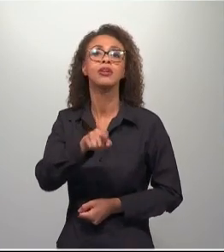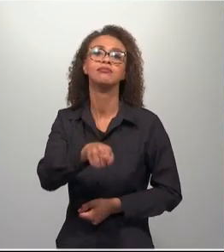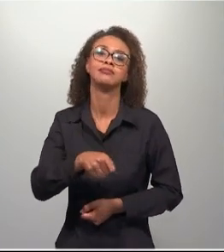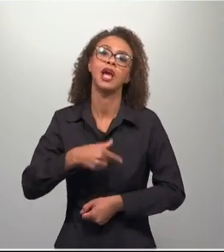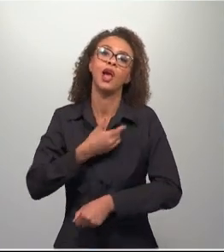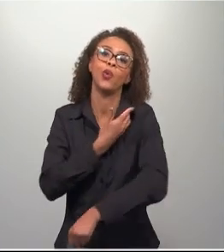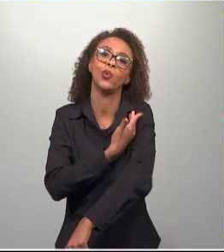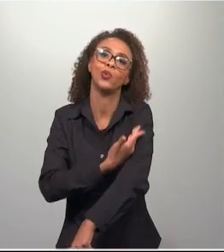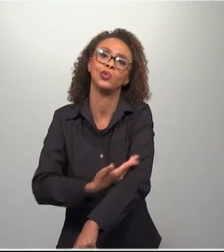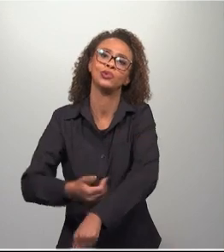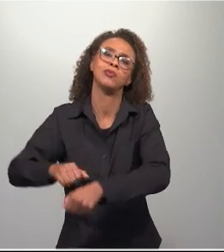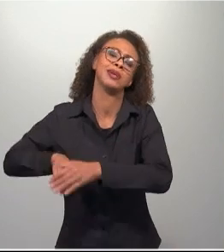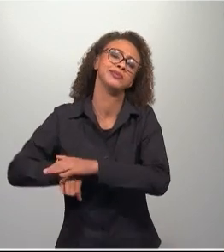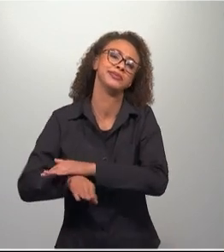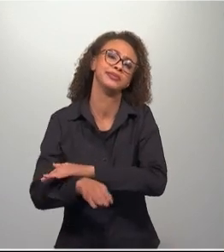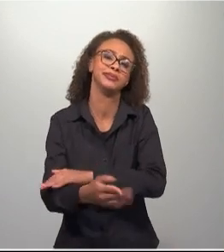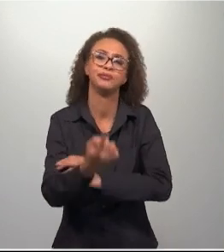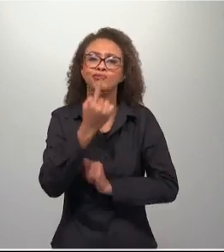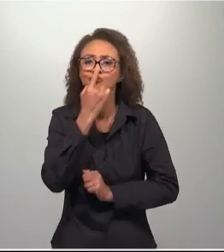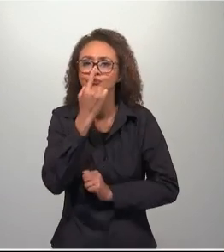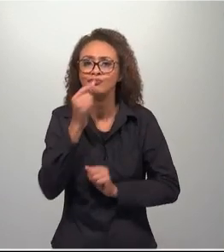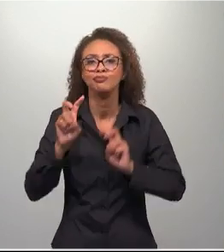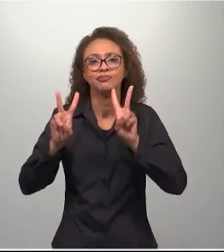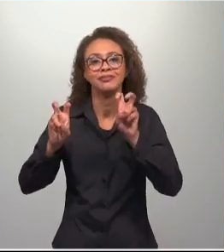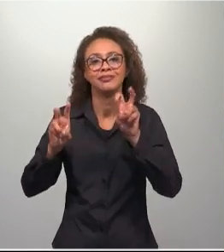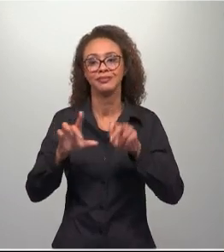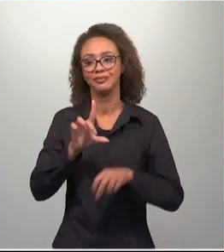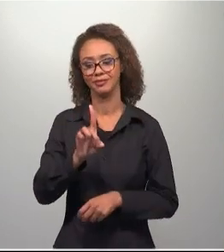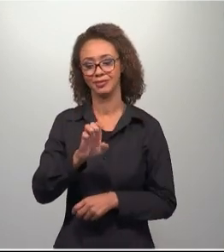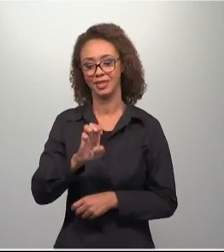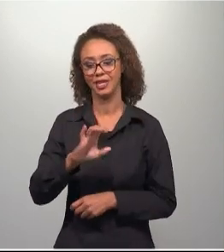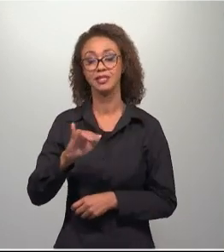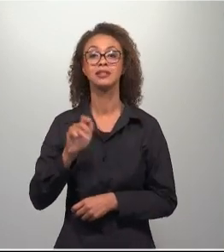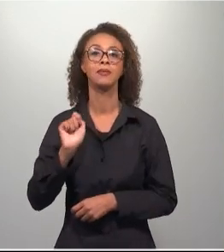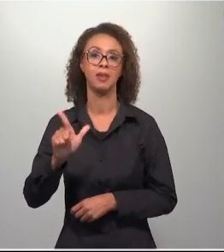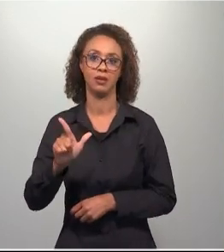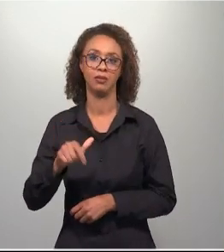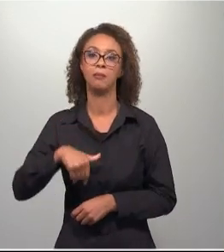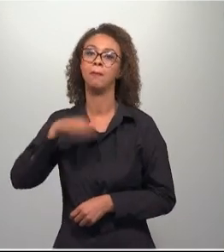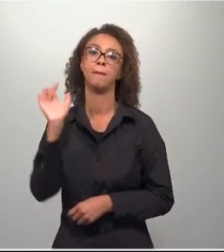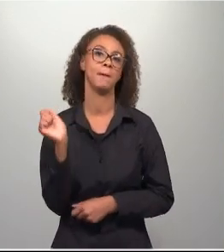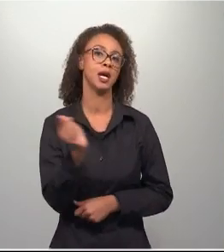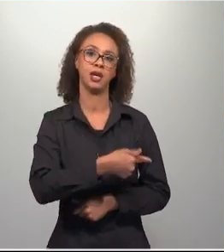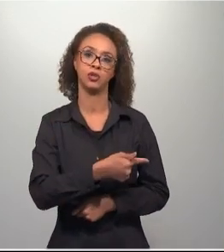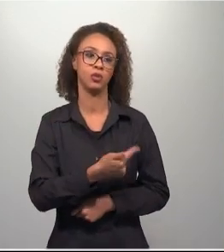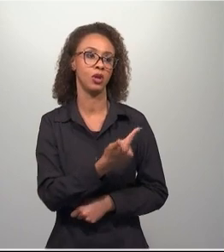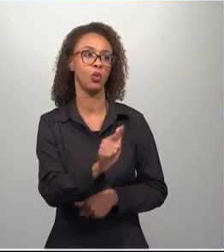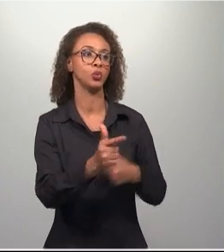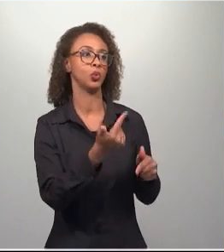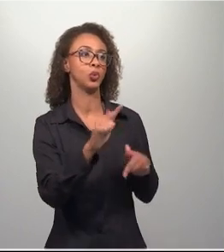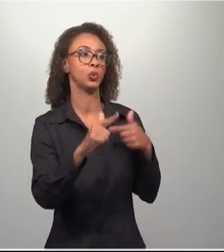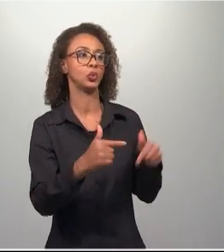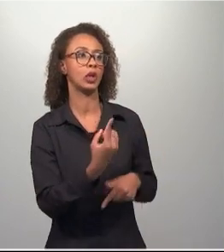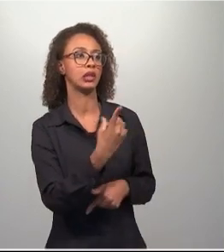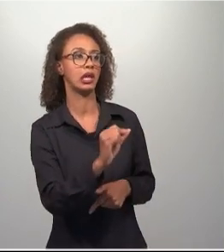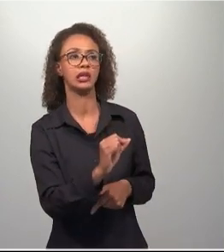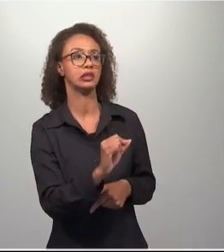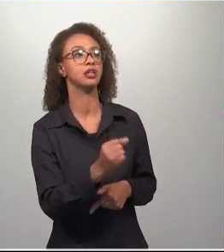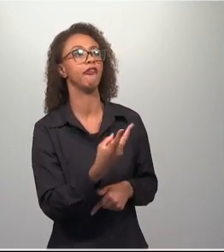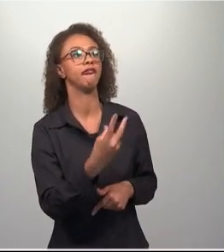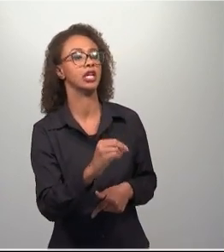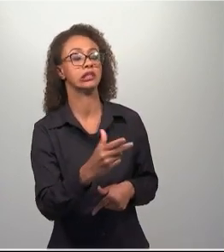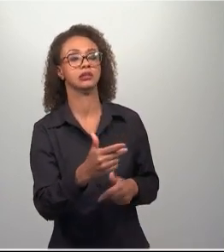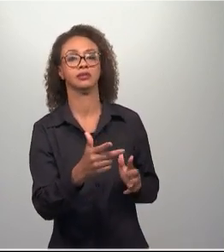então é mais fácil fazer as operações em desse mal do que em qualquer outra base mas nós vamos ver aqui na frente